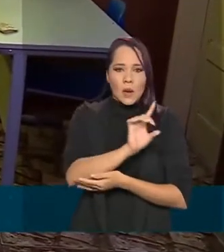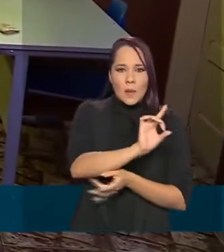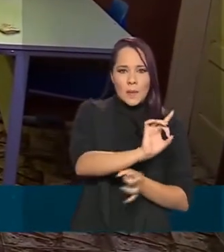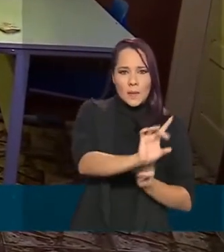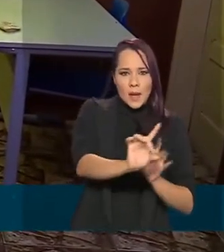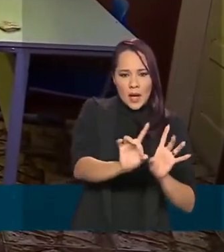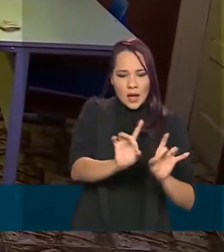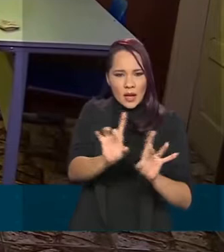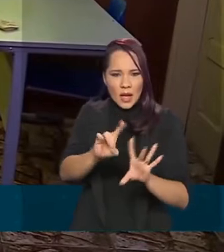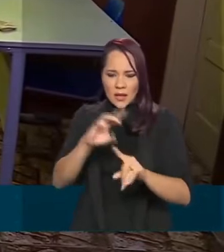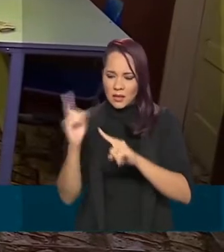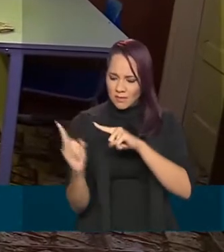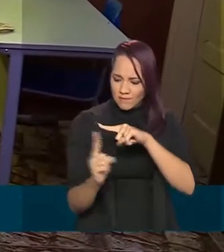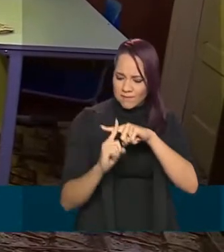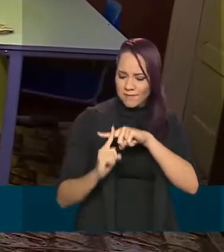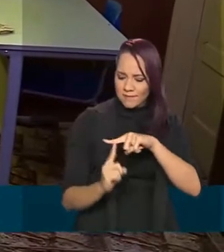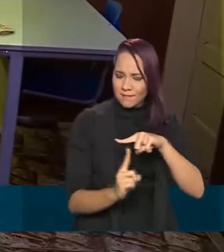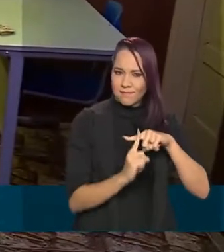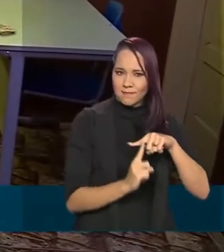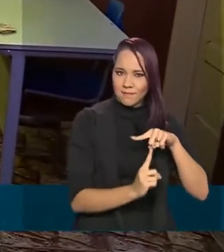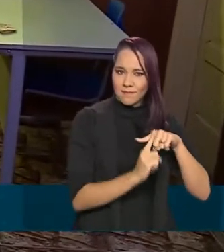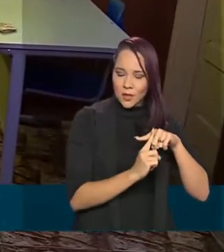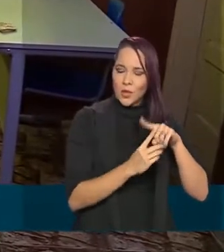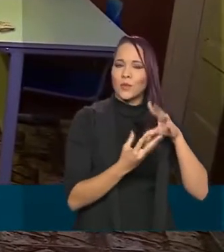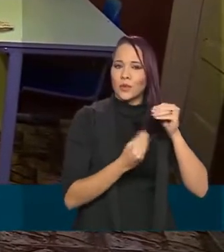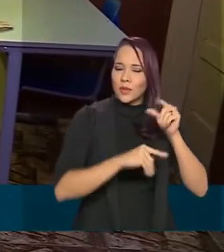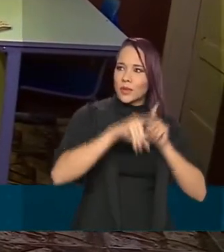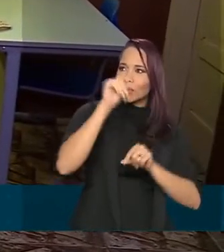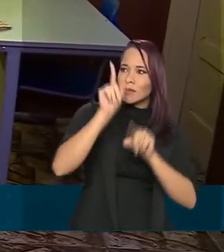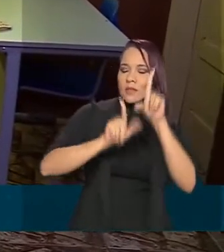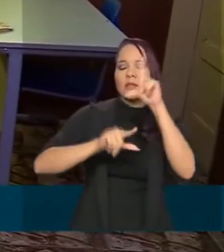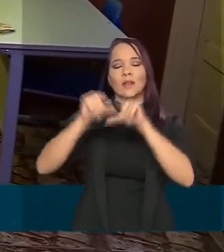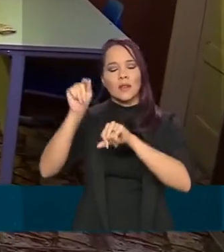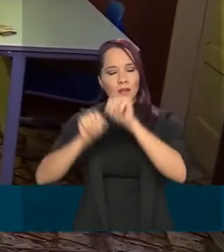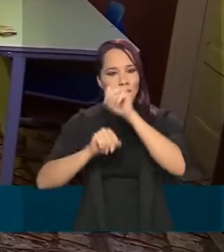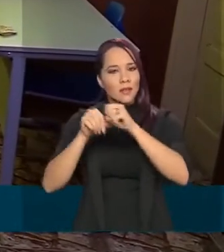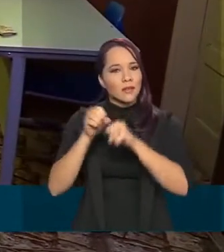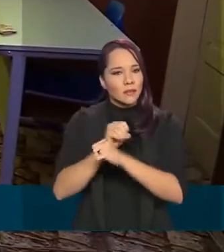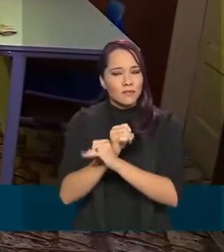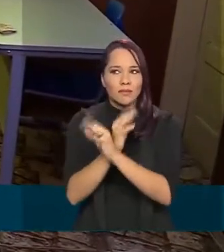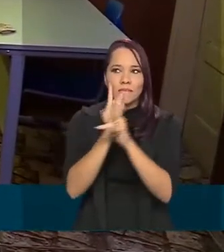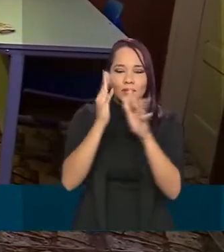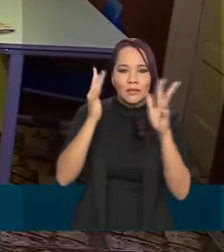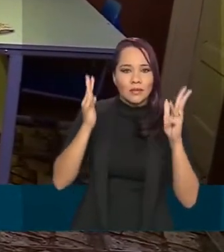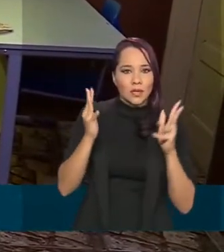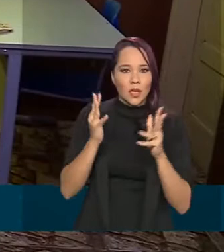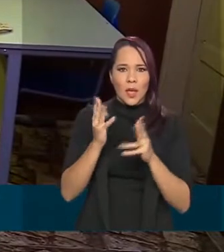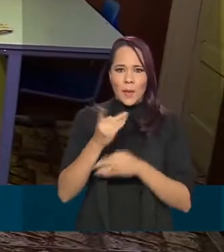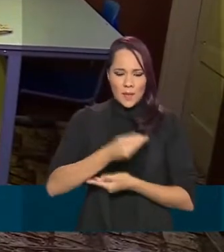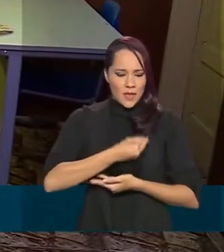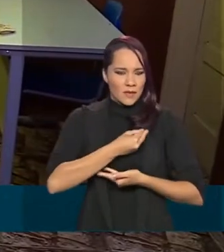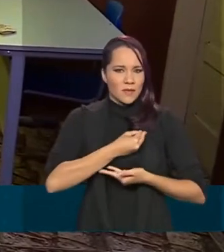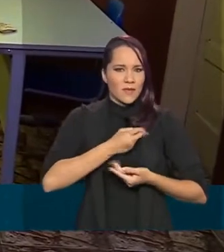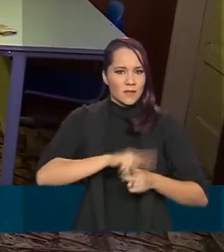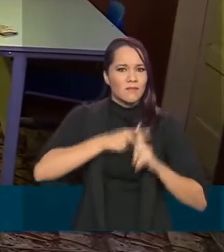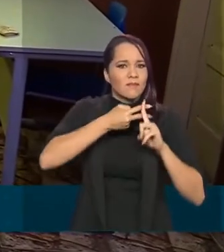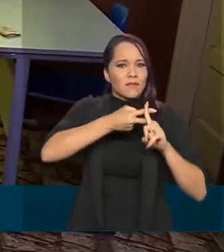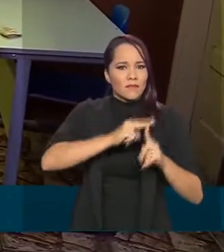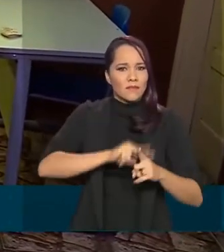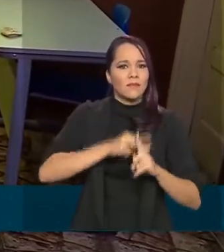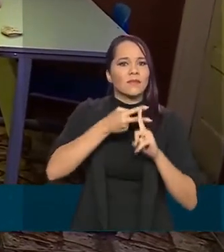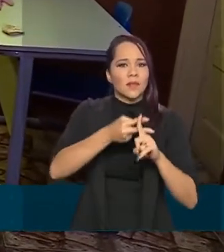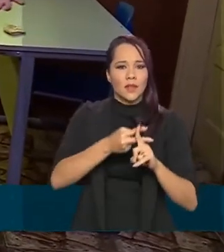cruz cravada, muitas estrelas nascidas. Multipliquei minhas vidas,